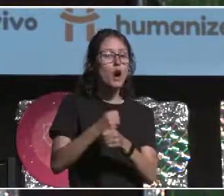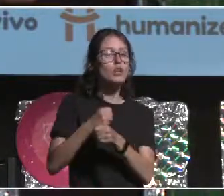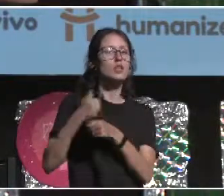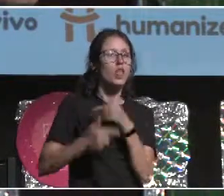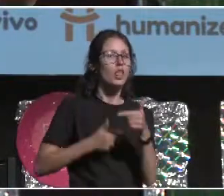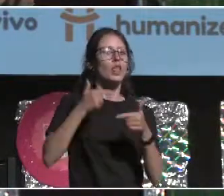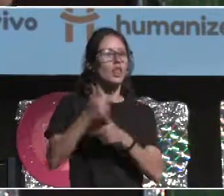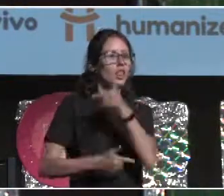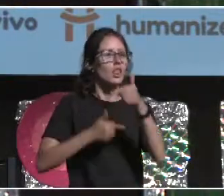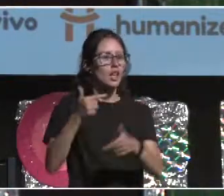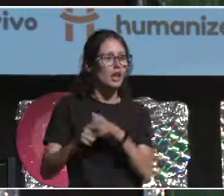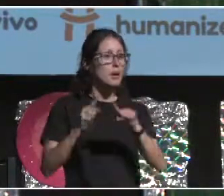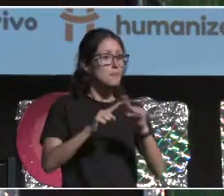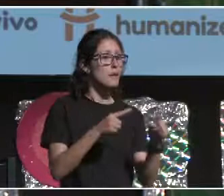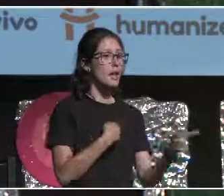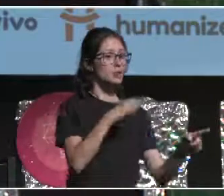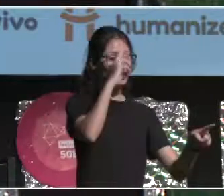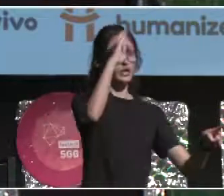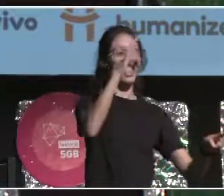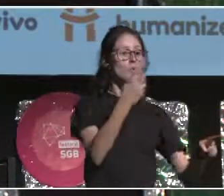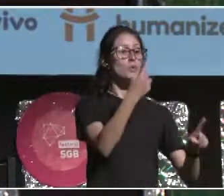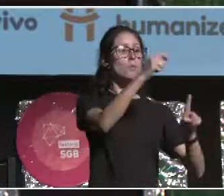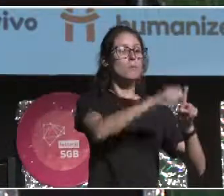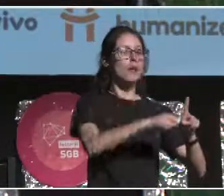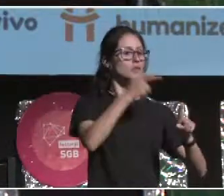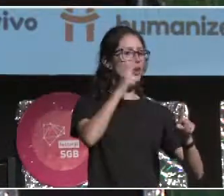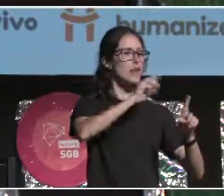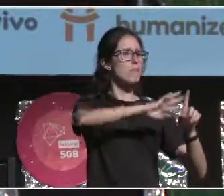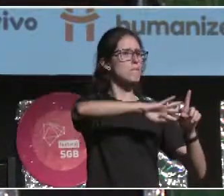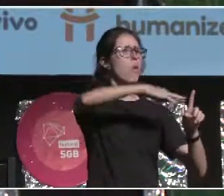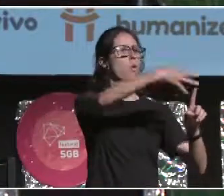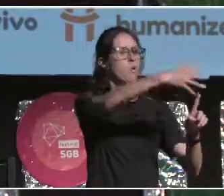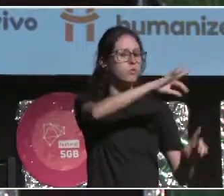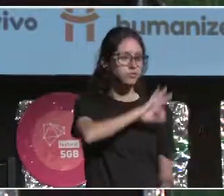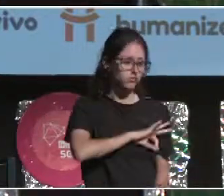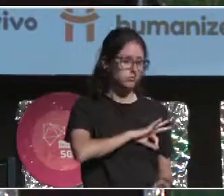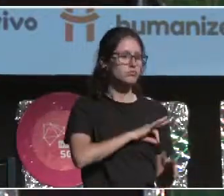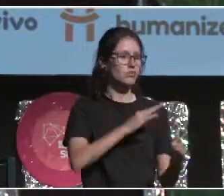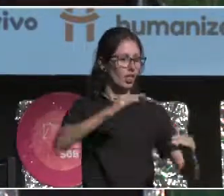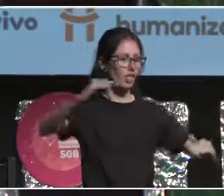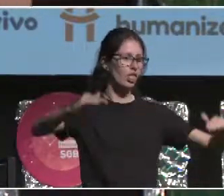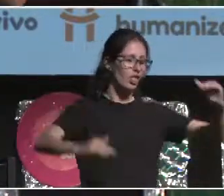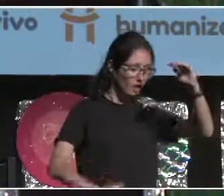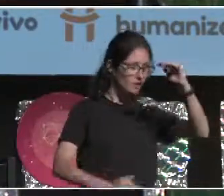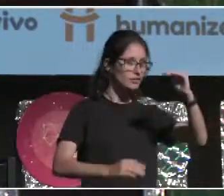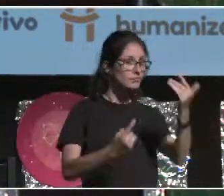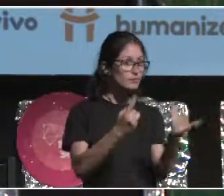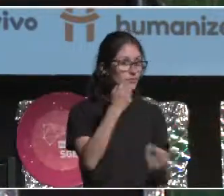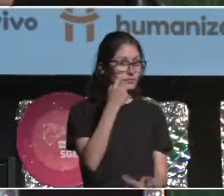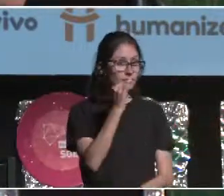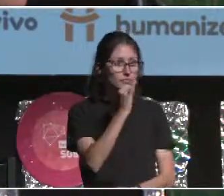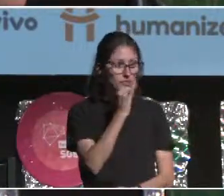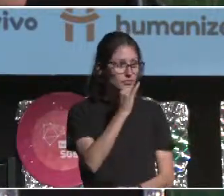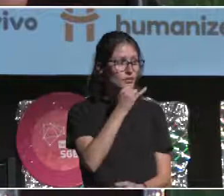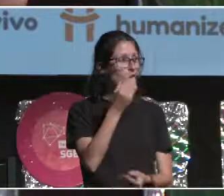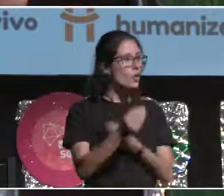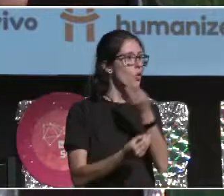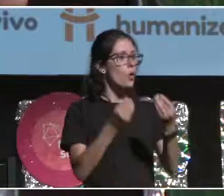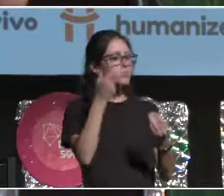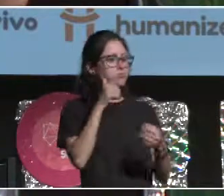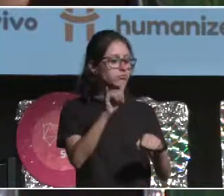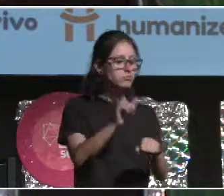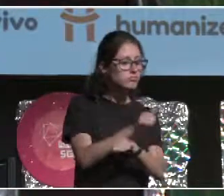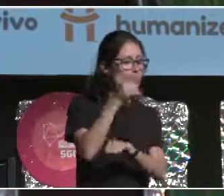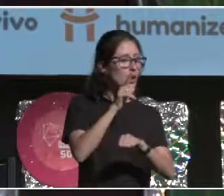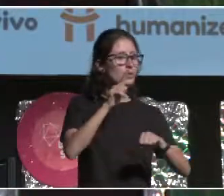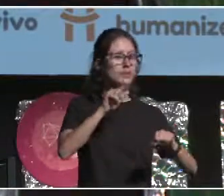podem não só gerar riqueza, mas também distribuir essa riqueza, esse é só um exemplo que eu dei. Lembrem-se, são 169 metas dos